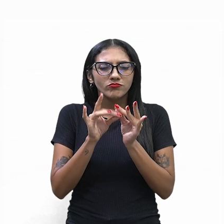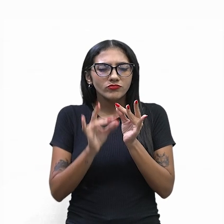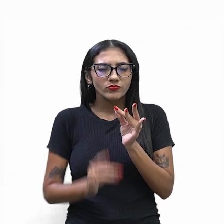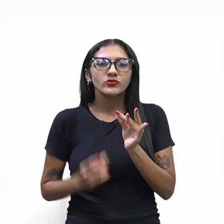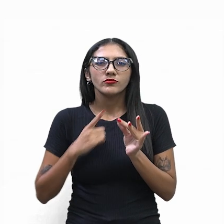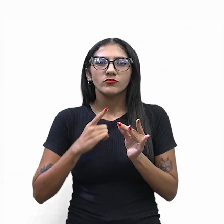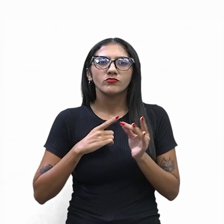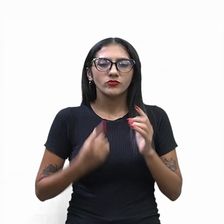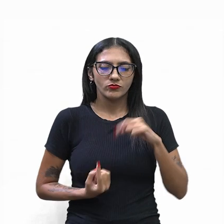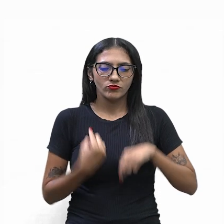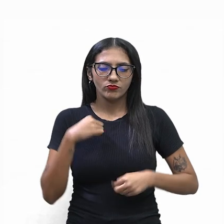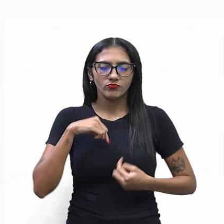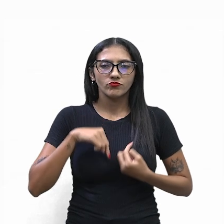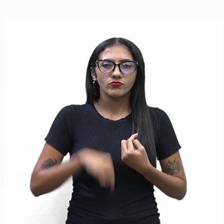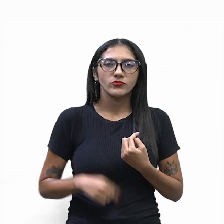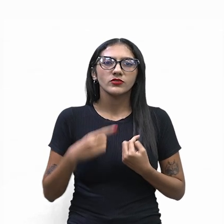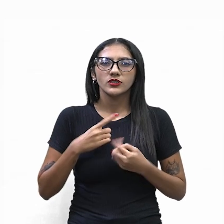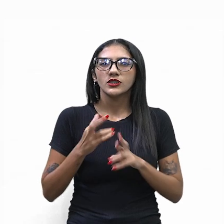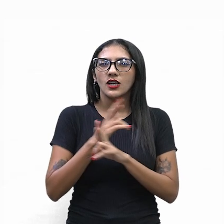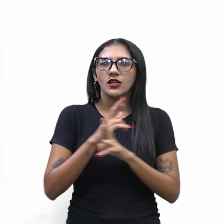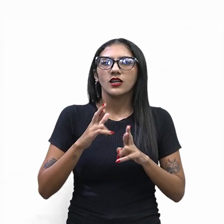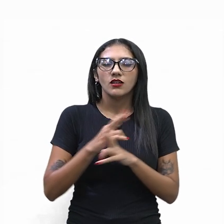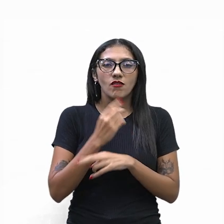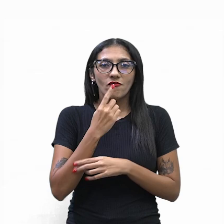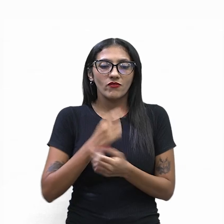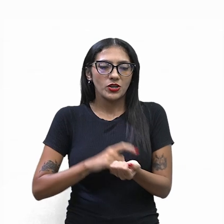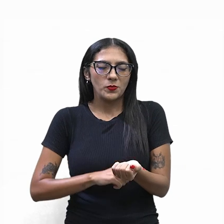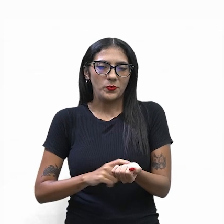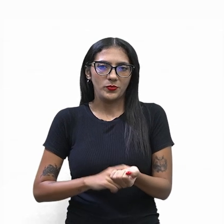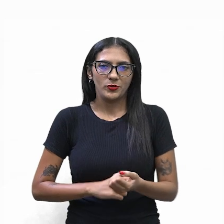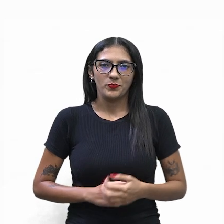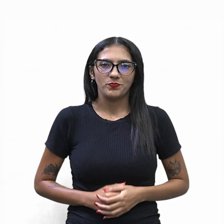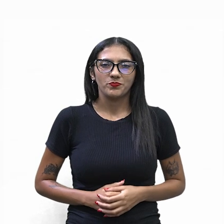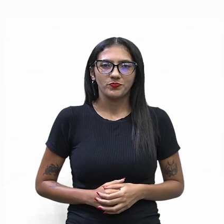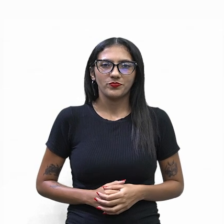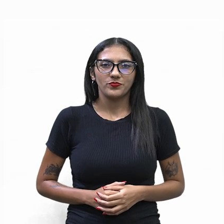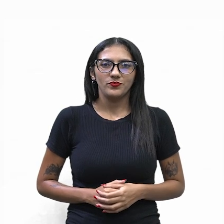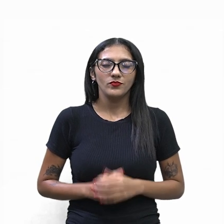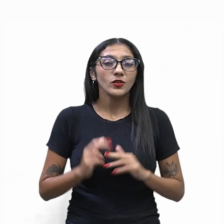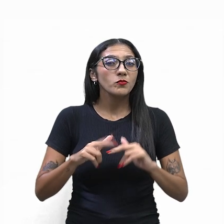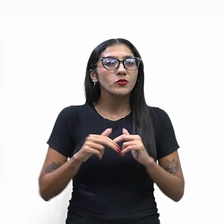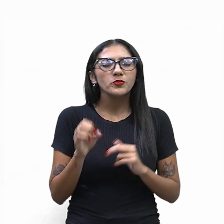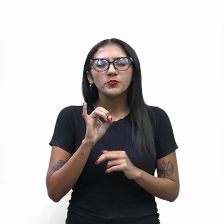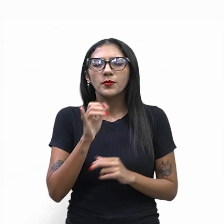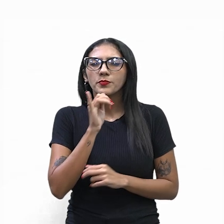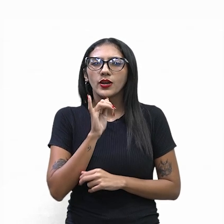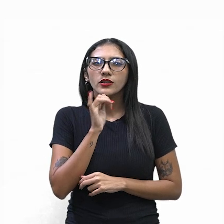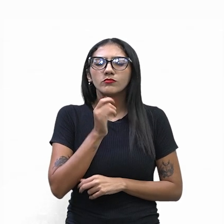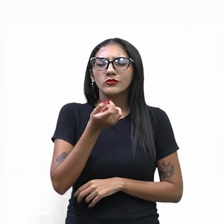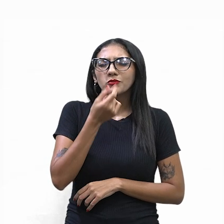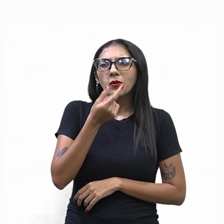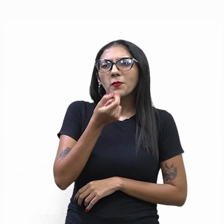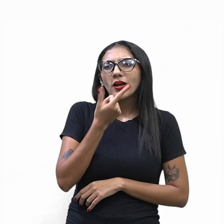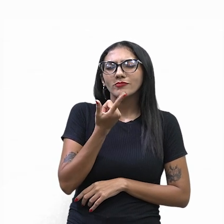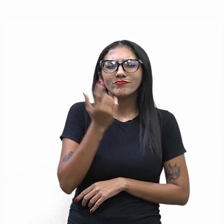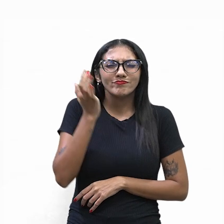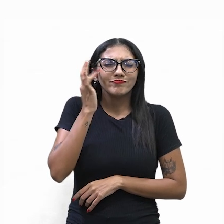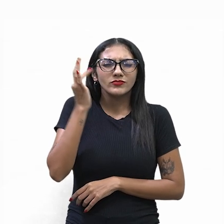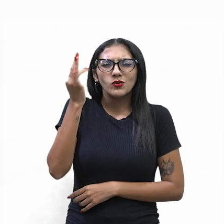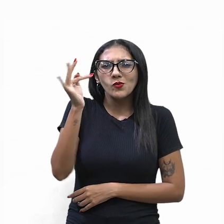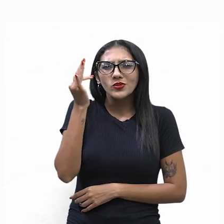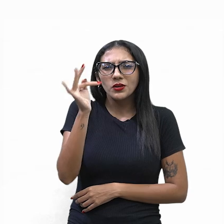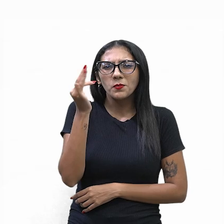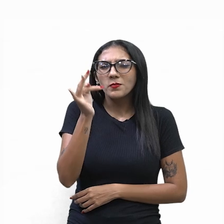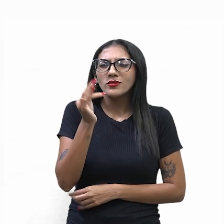seu organismo vai passar pelo sangue. Por isso que quando você toma um medicamento, por exemplo, para dor de cabeça, para